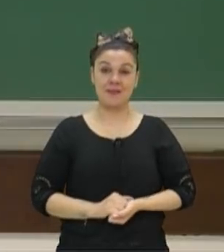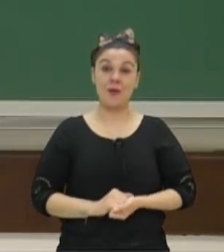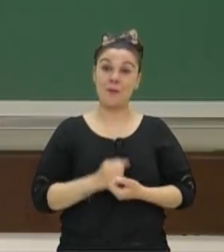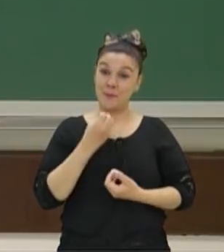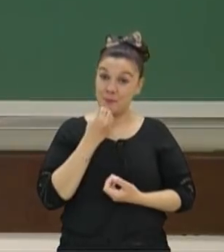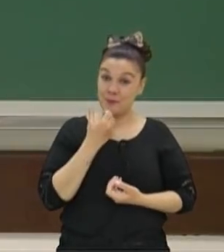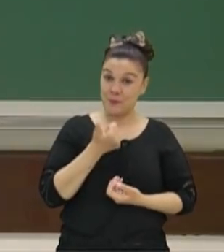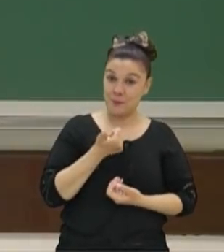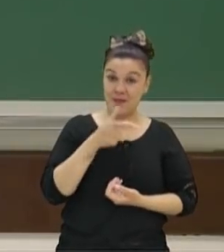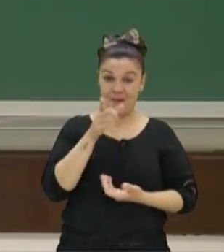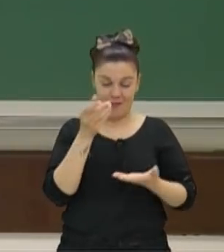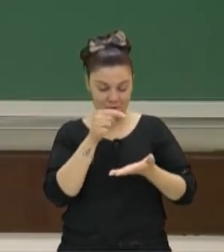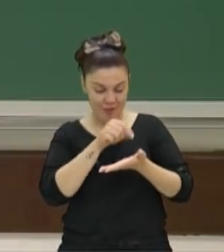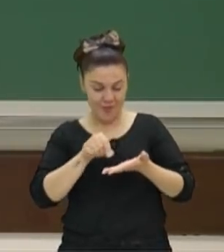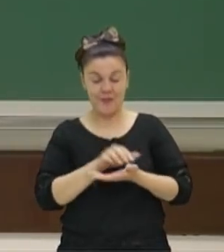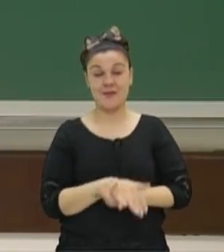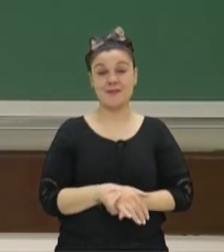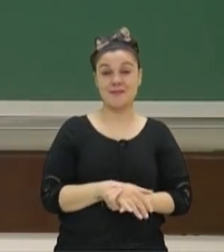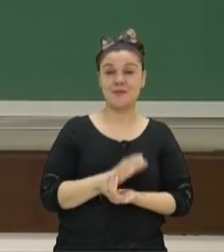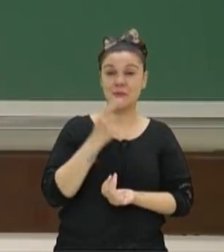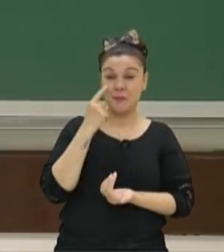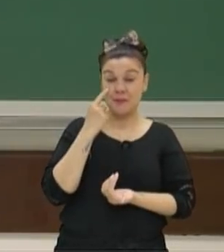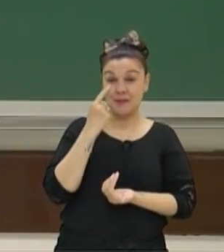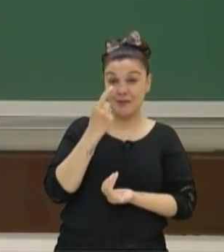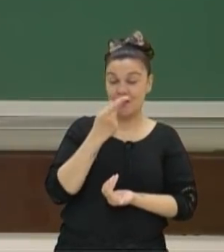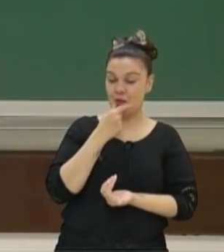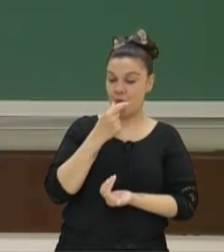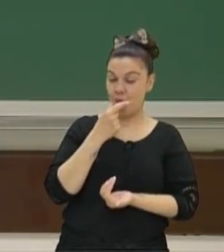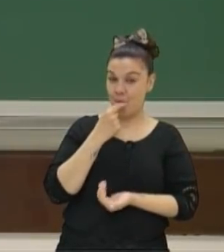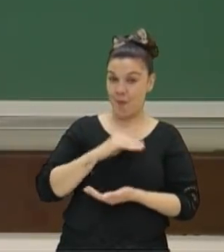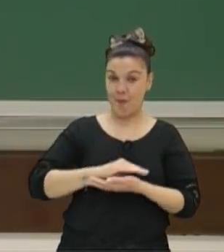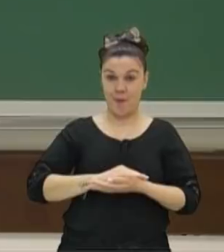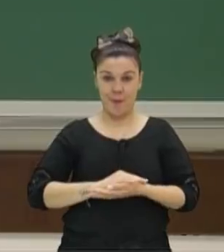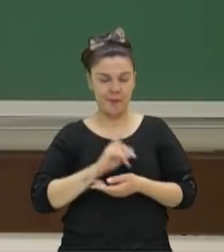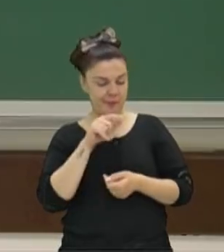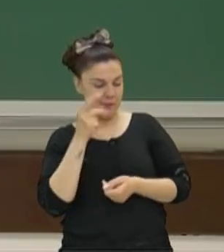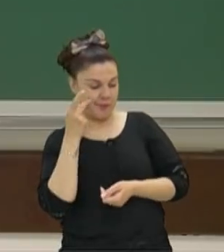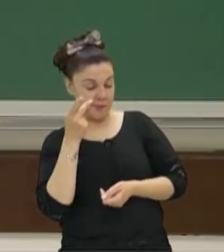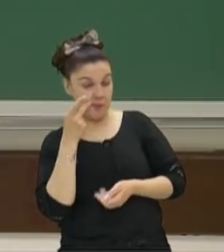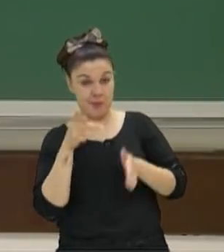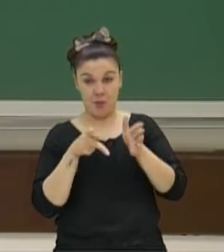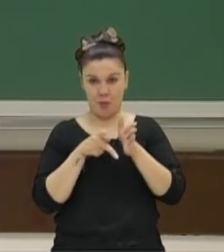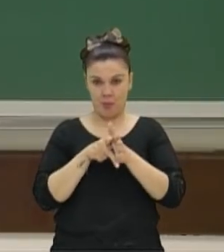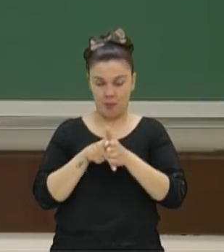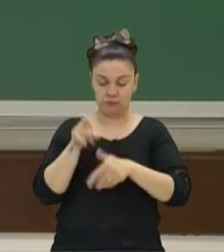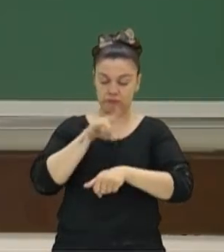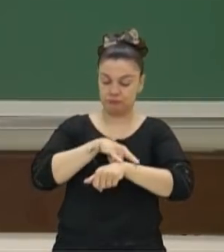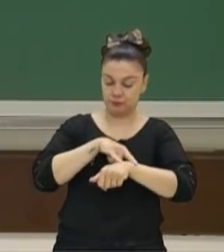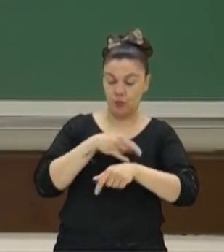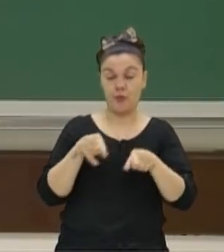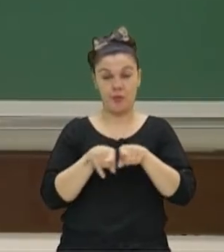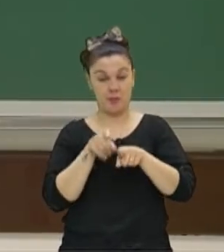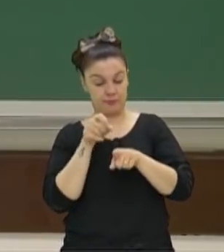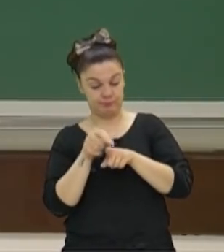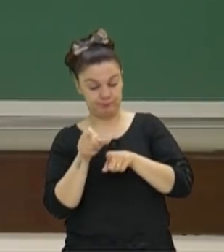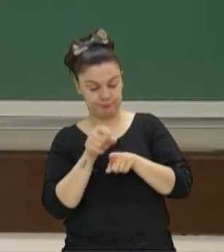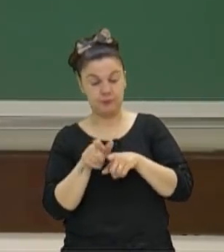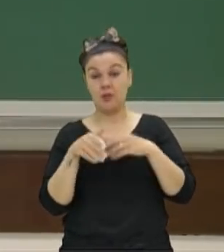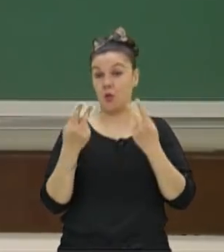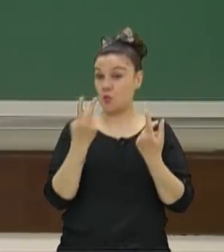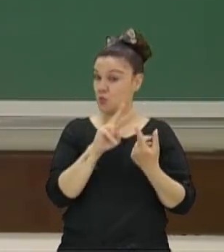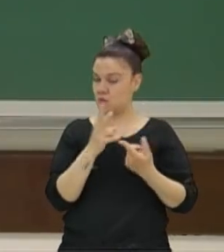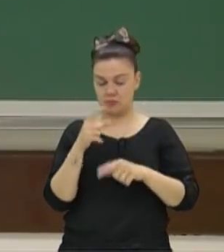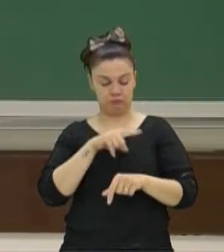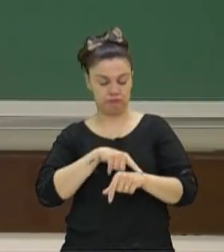Muito bem, correção. Então, o canal do homem, que é comum, ao sistema urinário e genital, por onde ele urina e